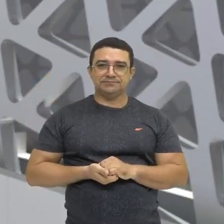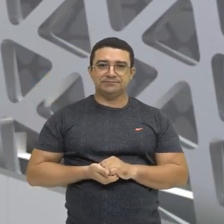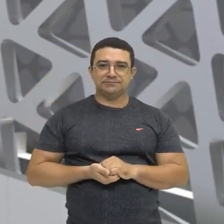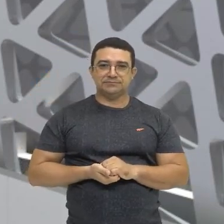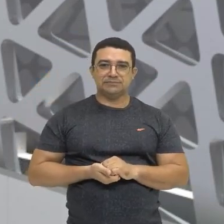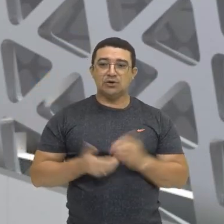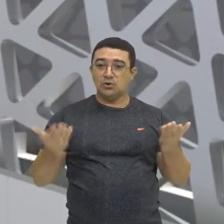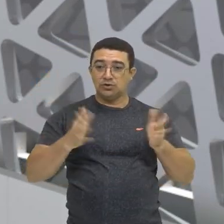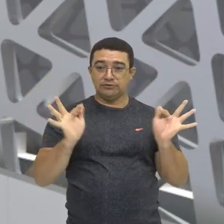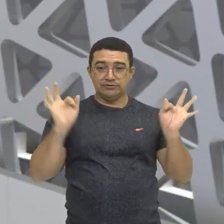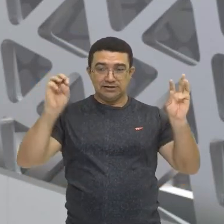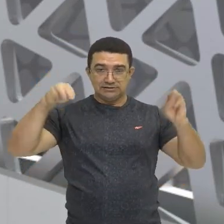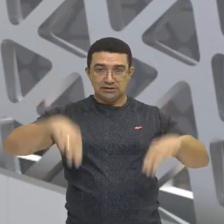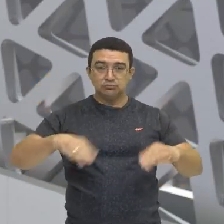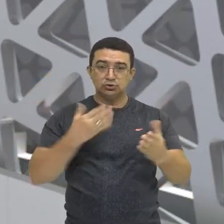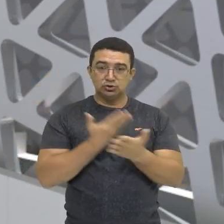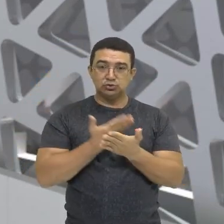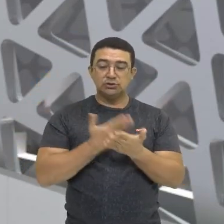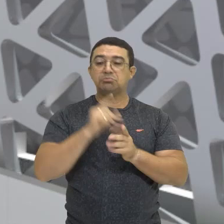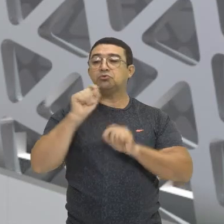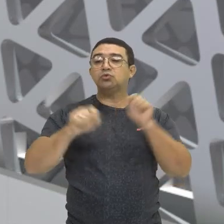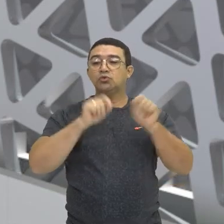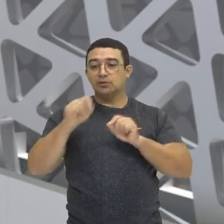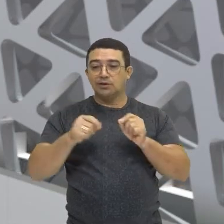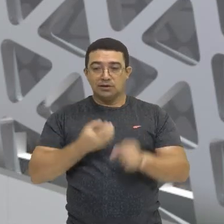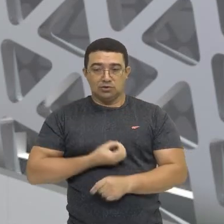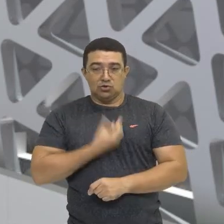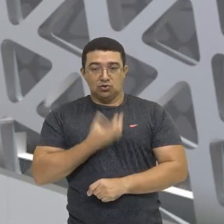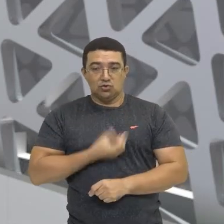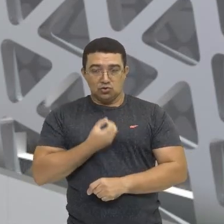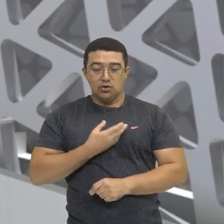nós finalizamos por aqui, estudamos sobre o trovadorismo. Eu